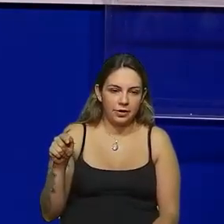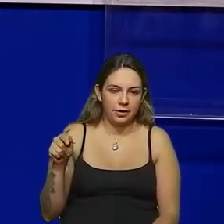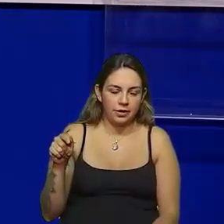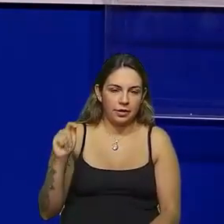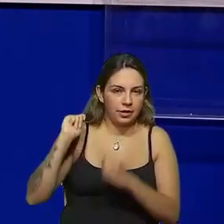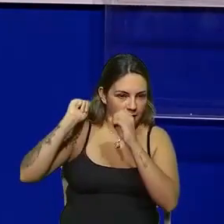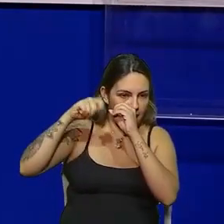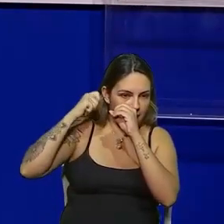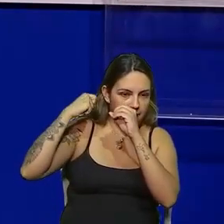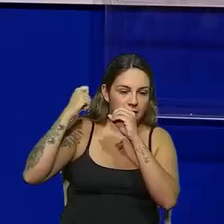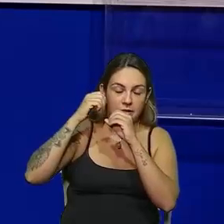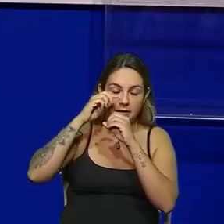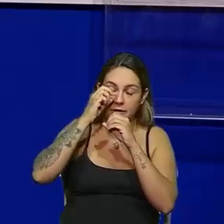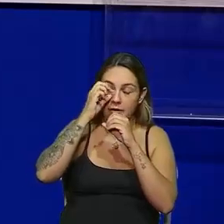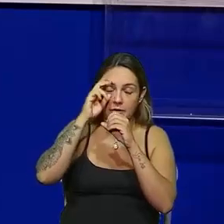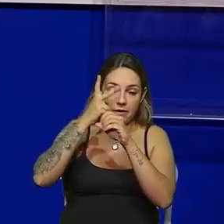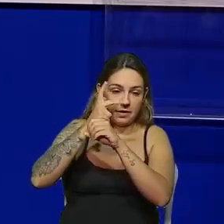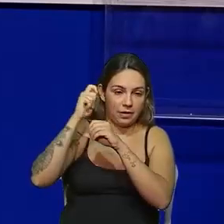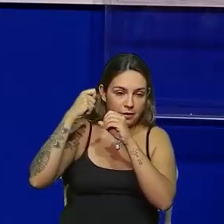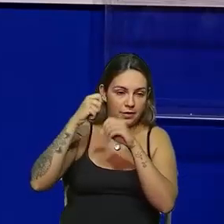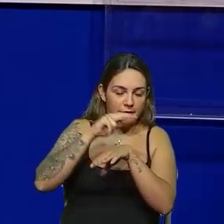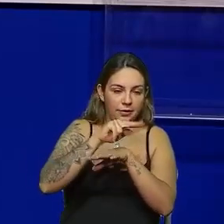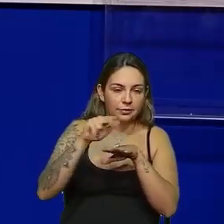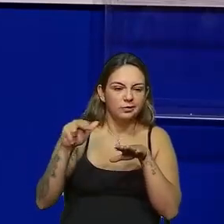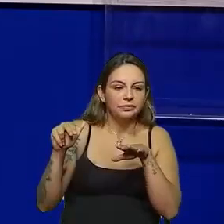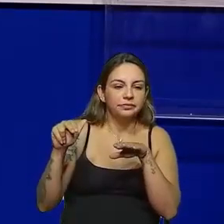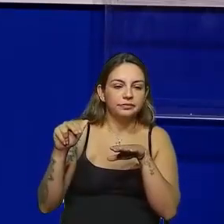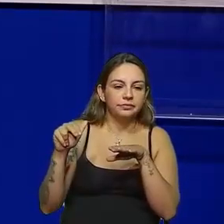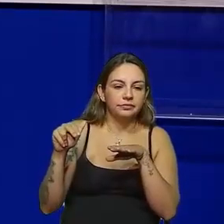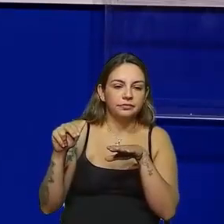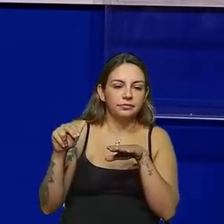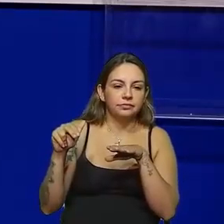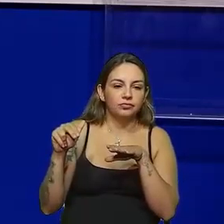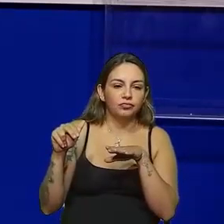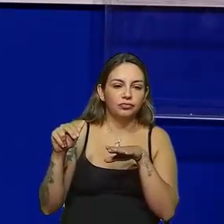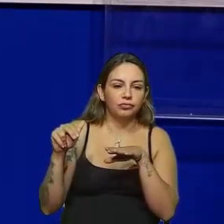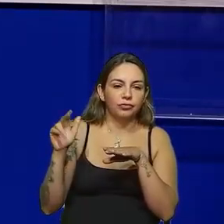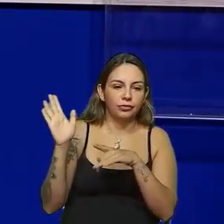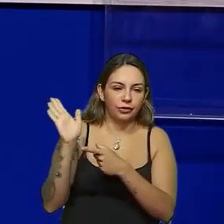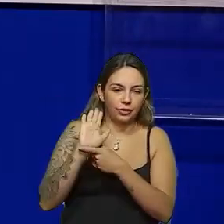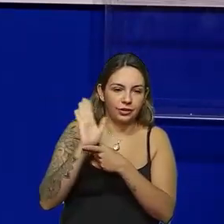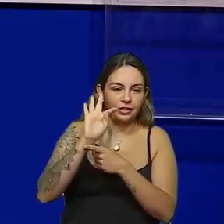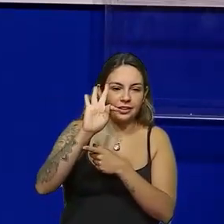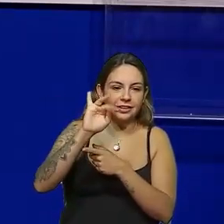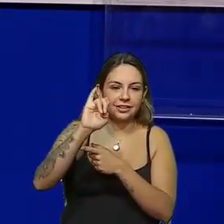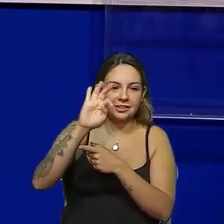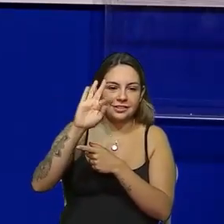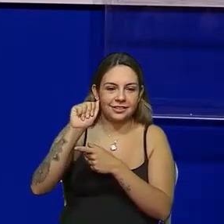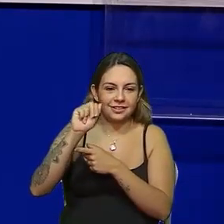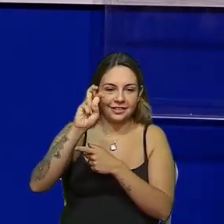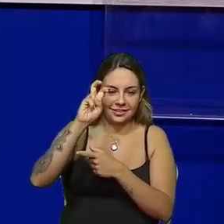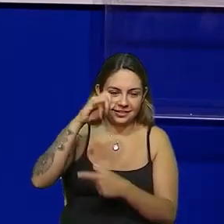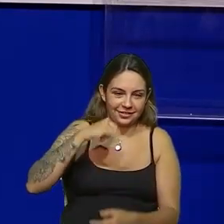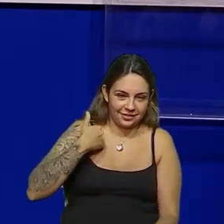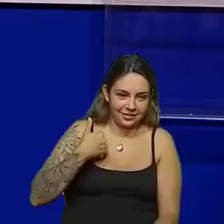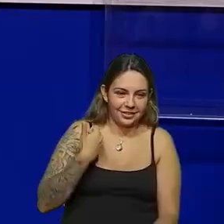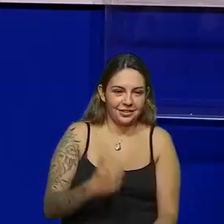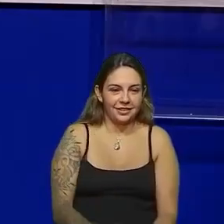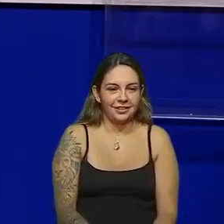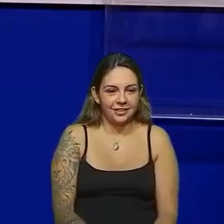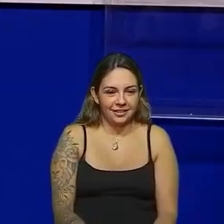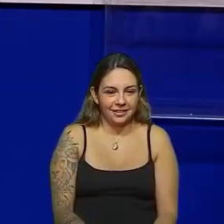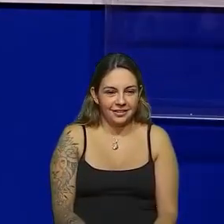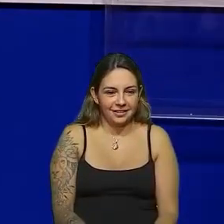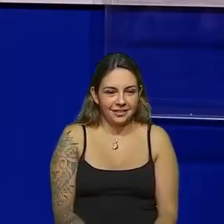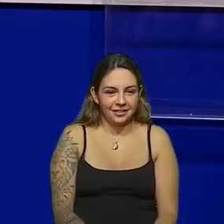foram gravadas várias cenas de Tieta. E eu era uma menina de 5 anos de idade.